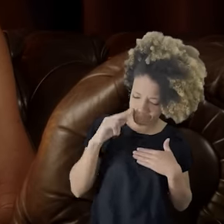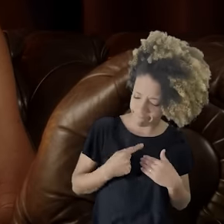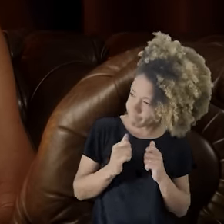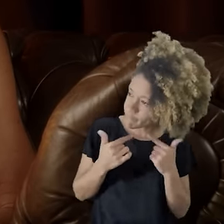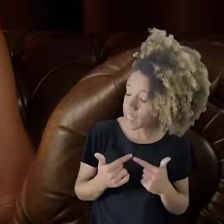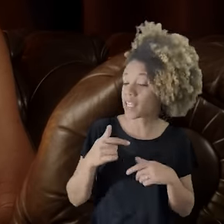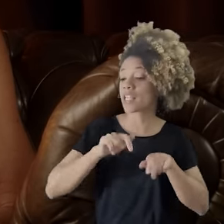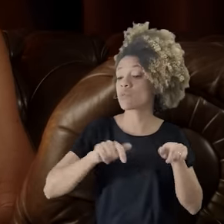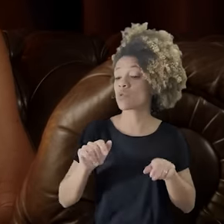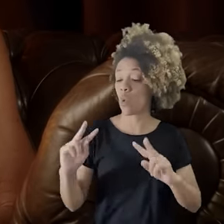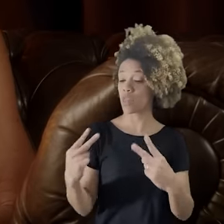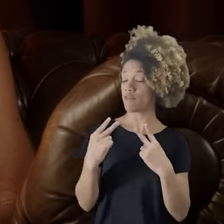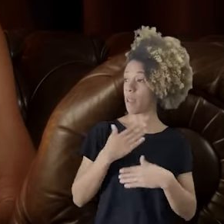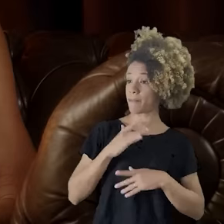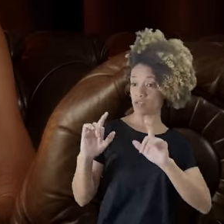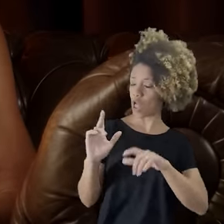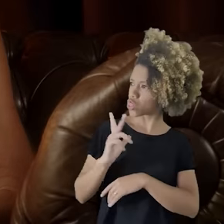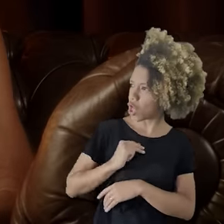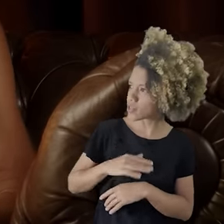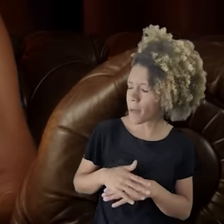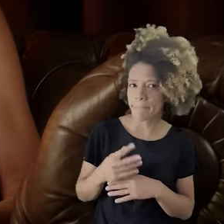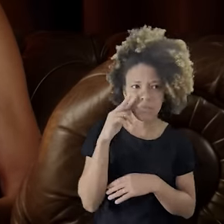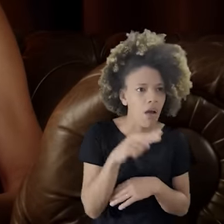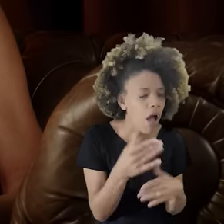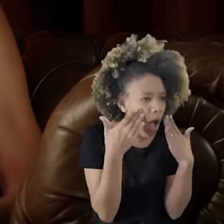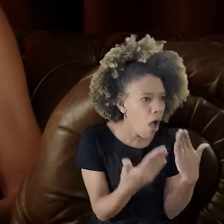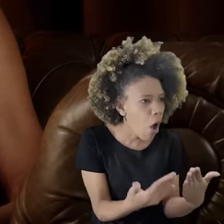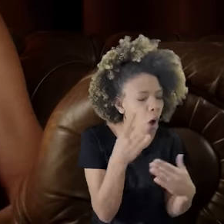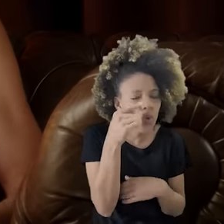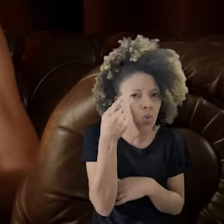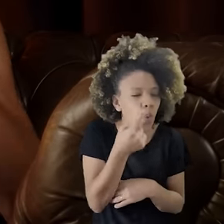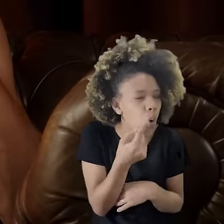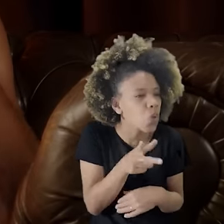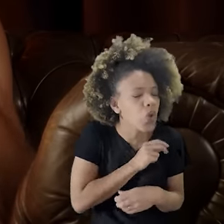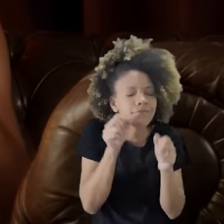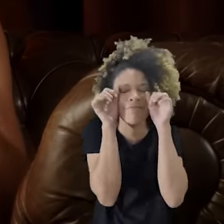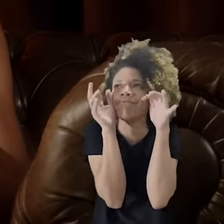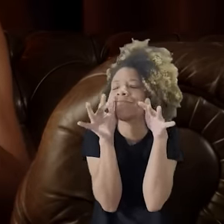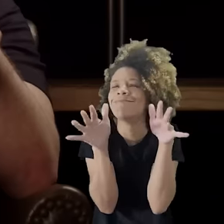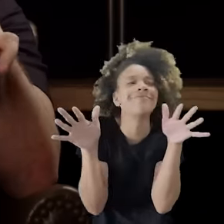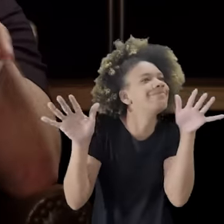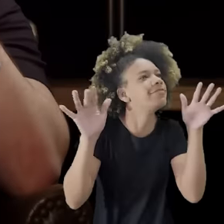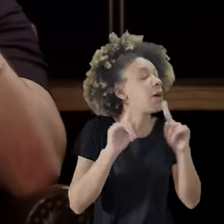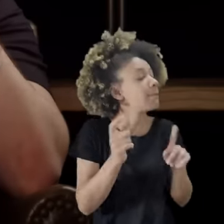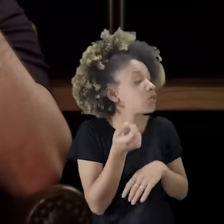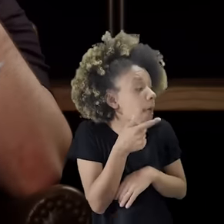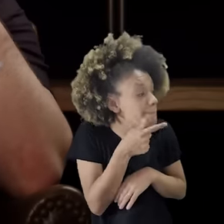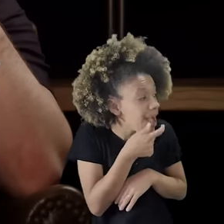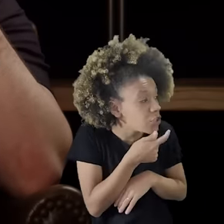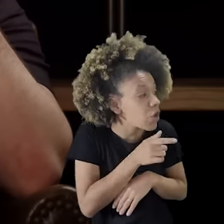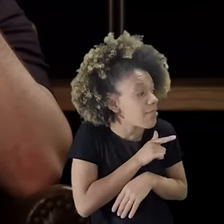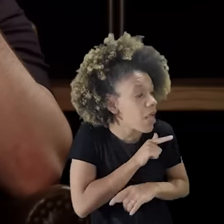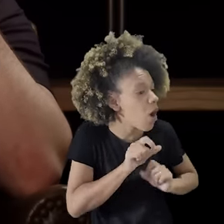sorria muito e o pessoal quando vê minhas fotos fala assim Nossa mas é visível Olha o olho da Ana Olha como o olho dela brilha Mas o remédio